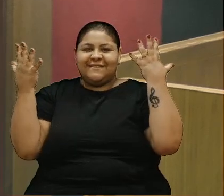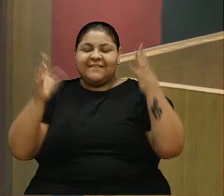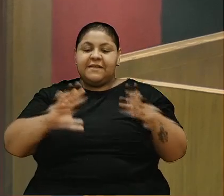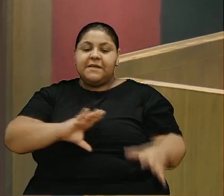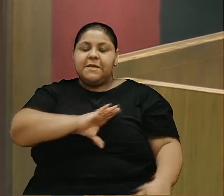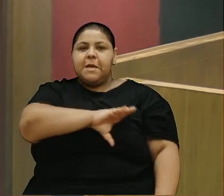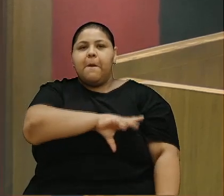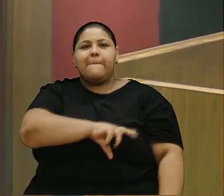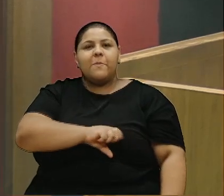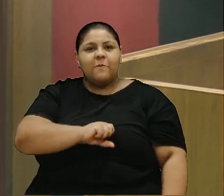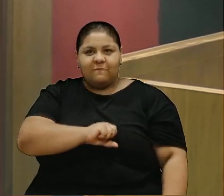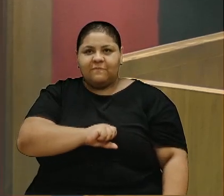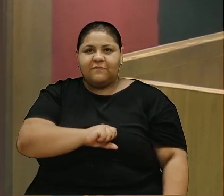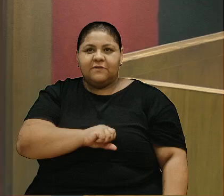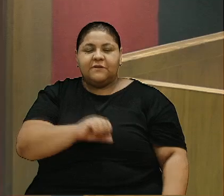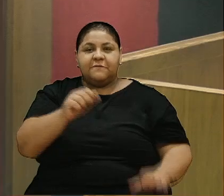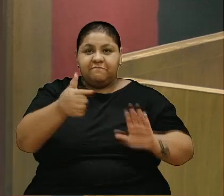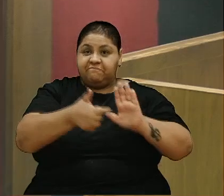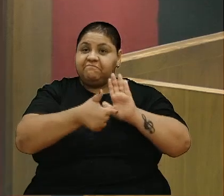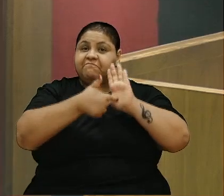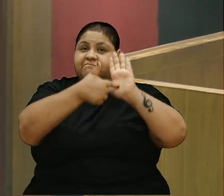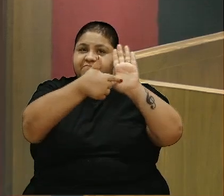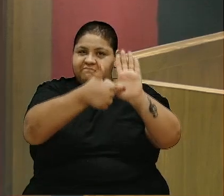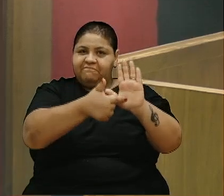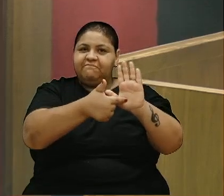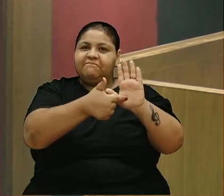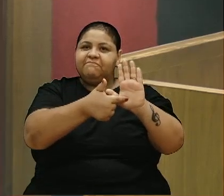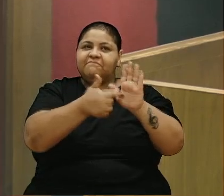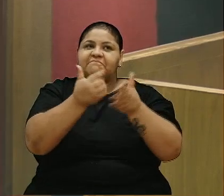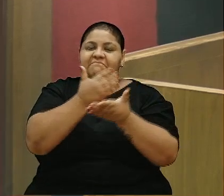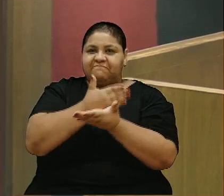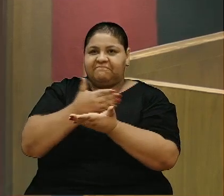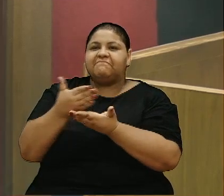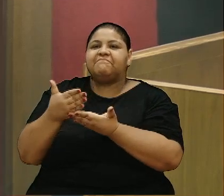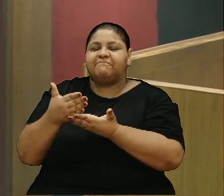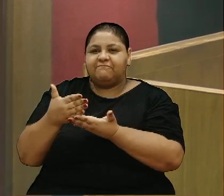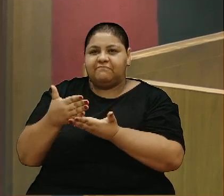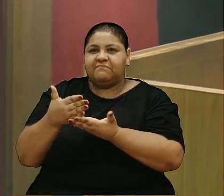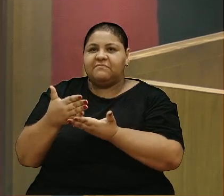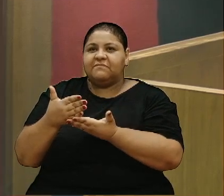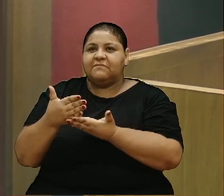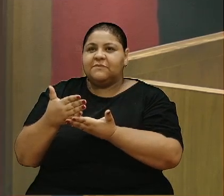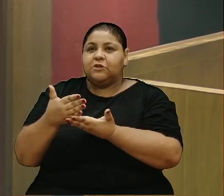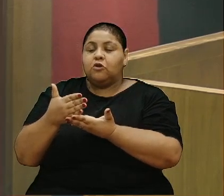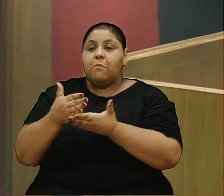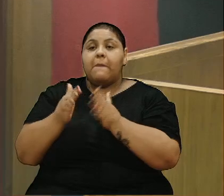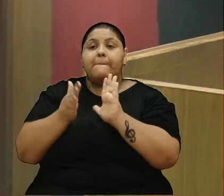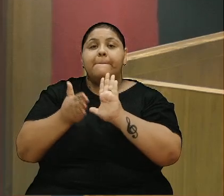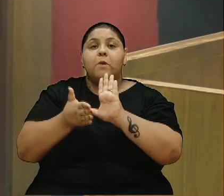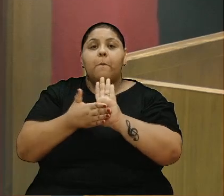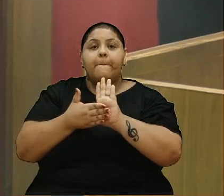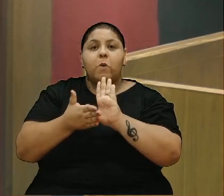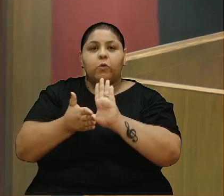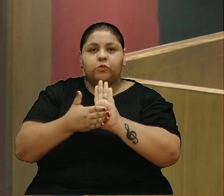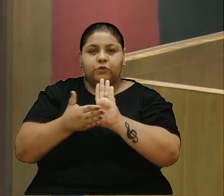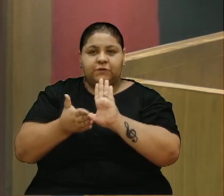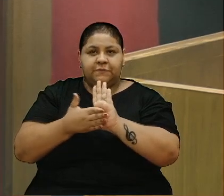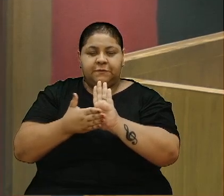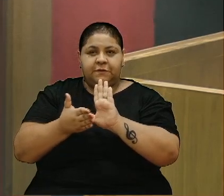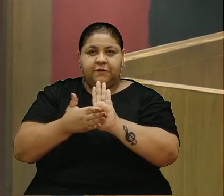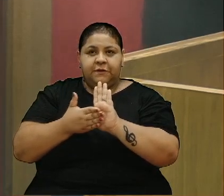amor. Vou apresentar a vocês, inicialmente, uma proposta da